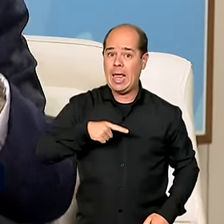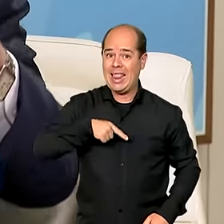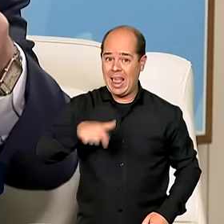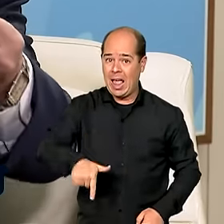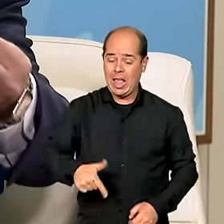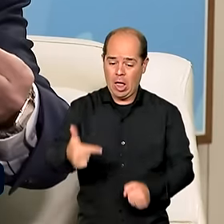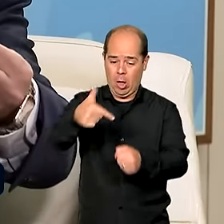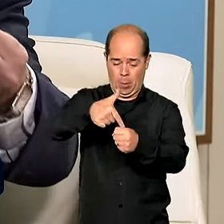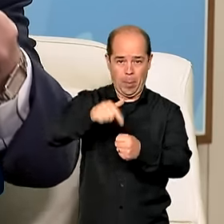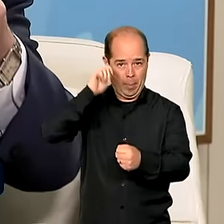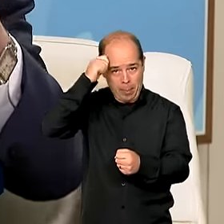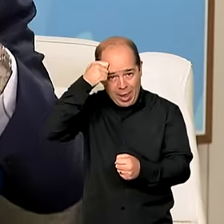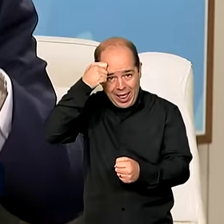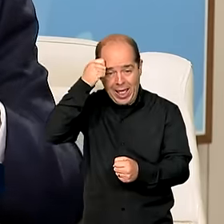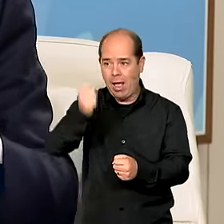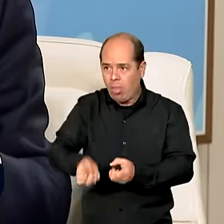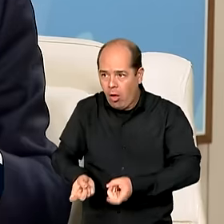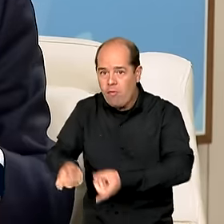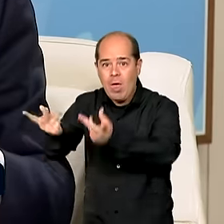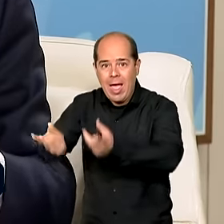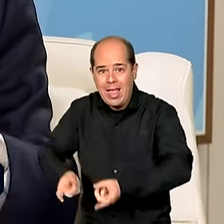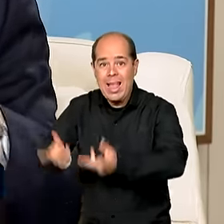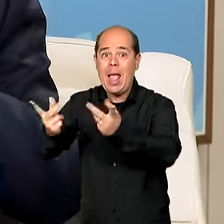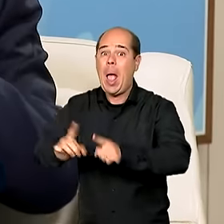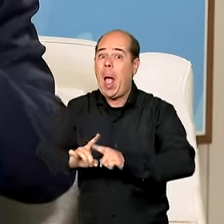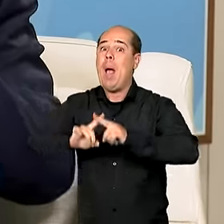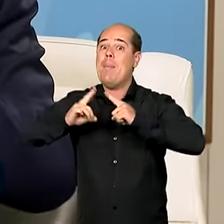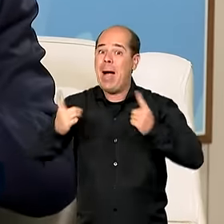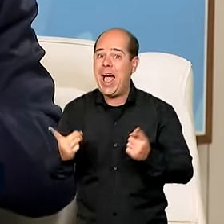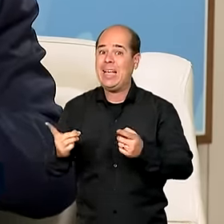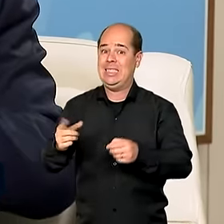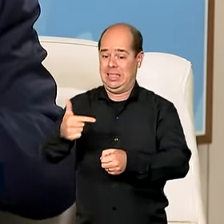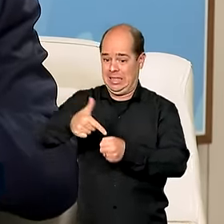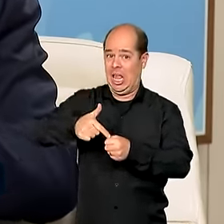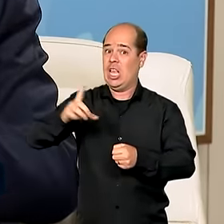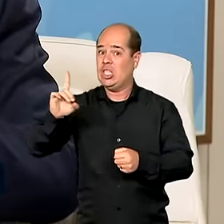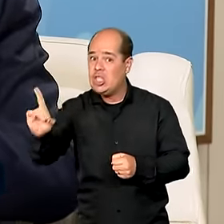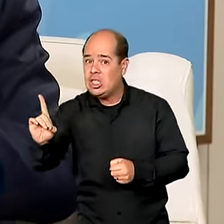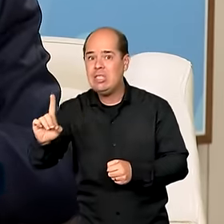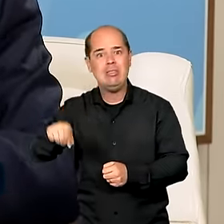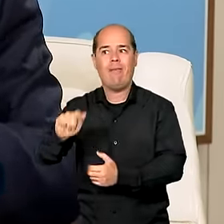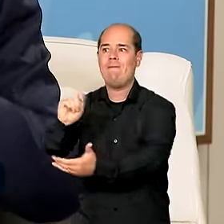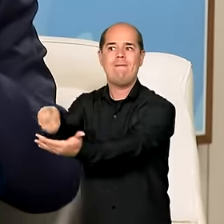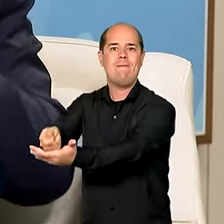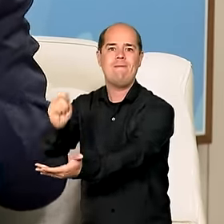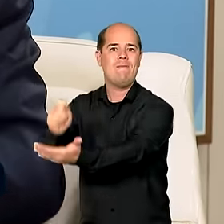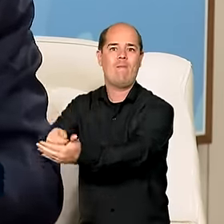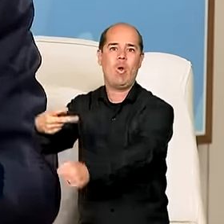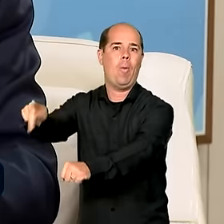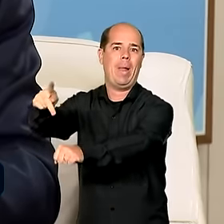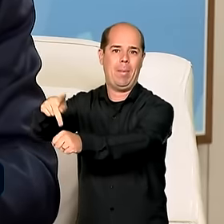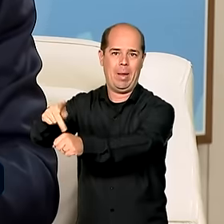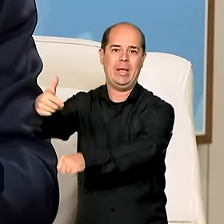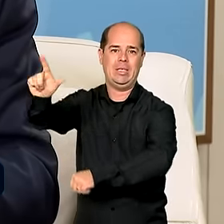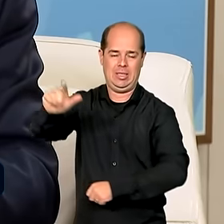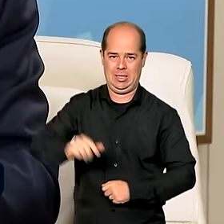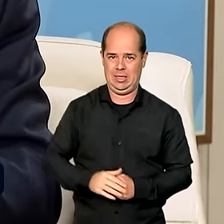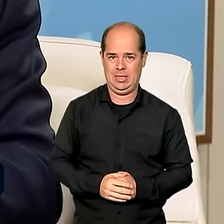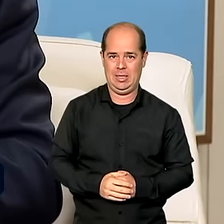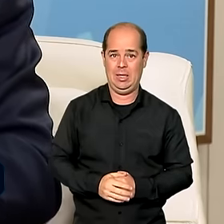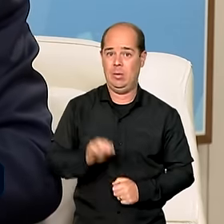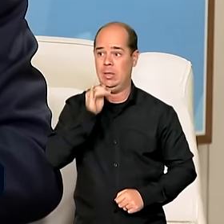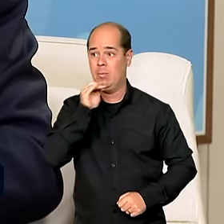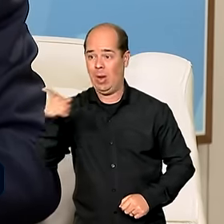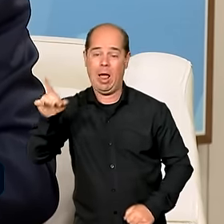vamos deixar de importar diesel dos Estados Unidos e vamos produzir aqui no Brasil o biocombustível